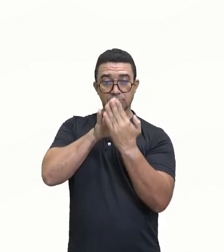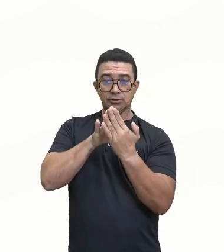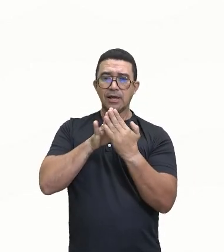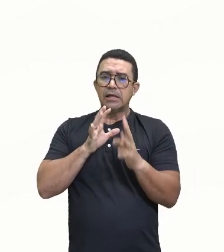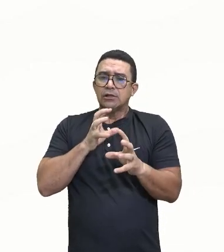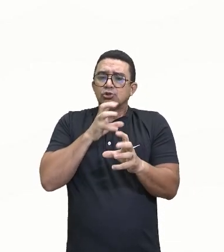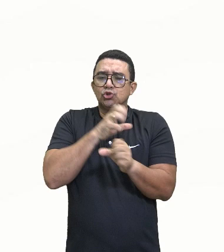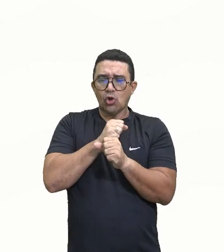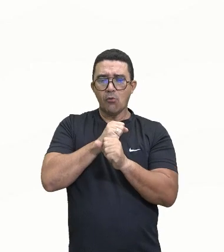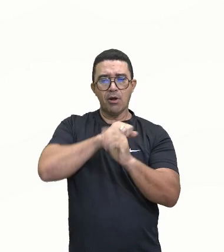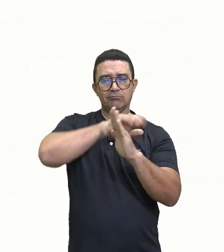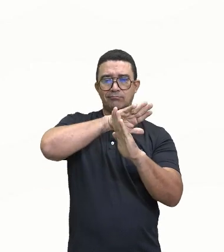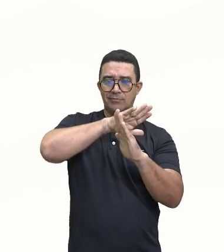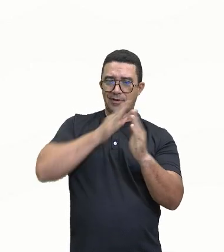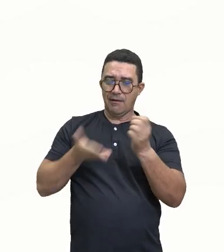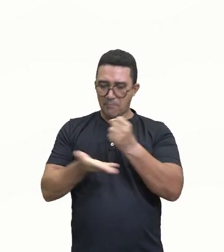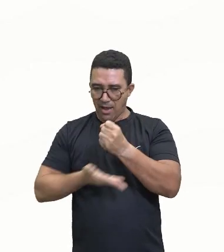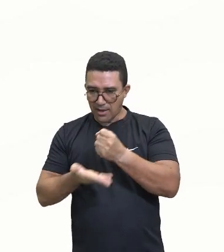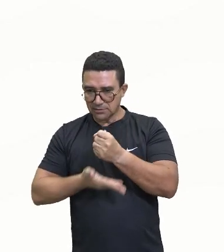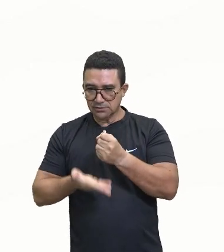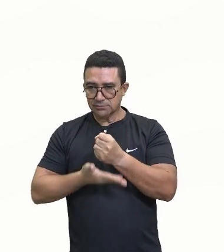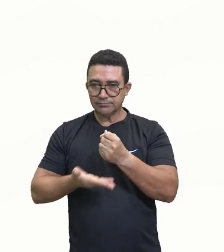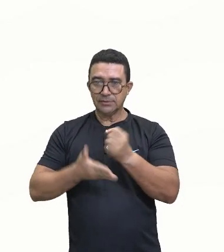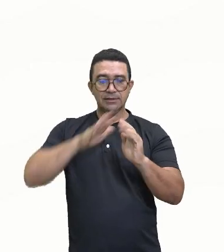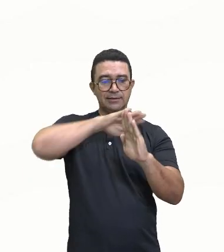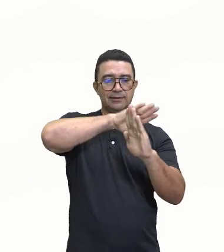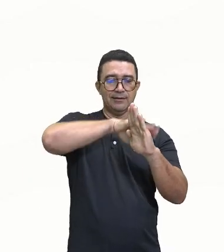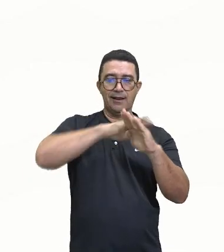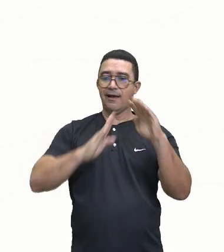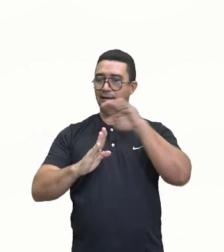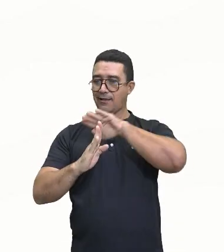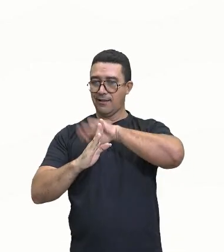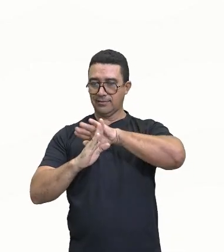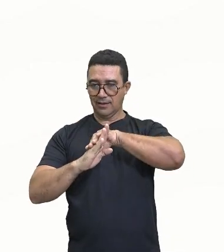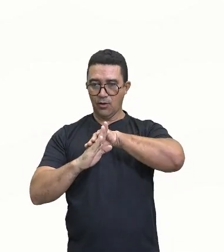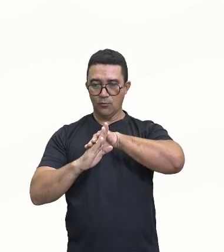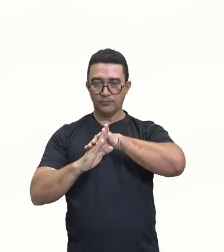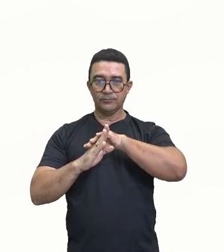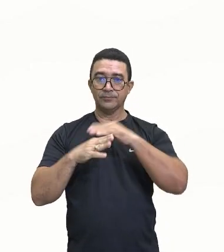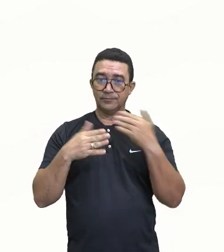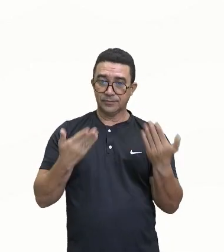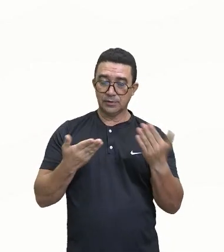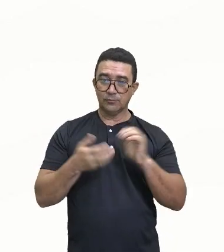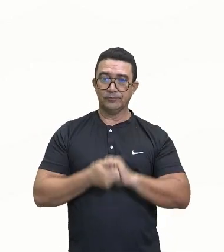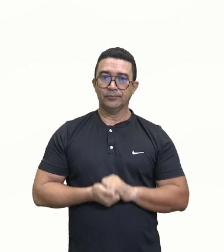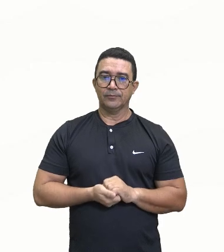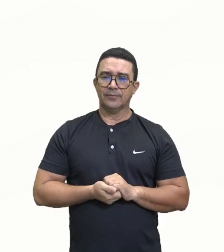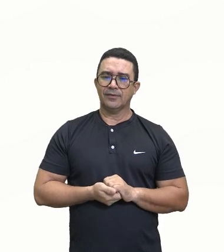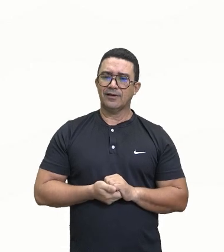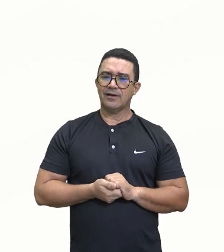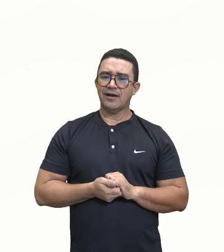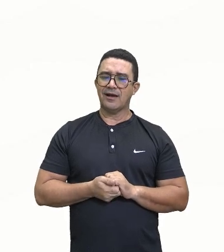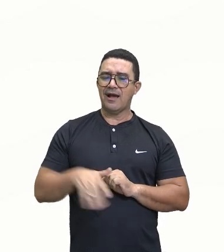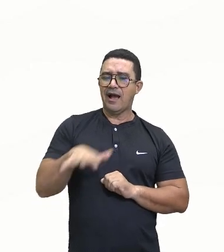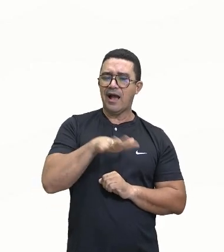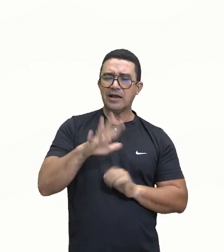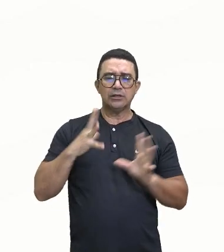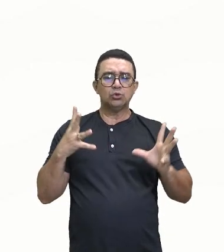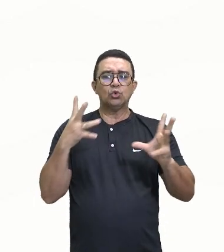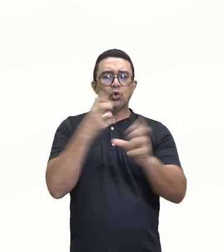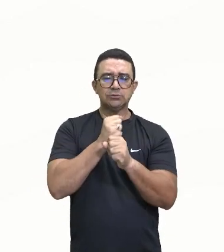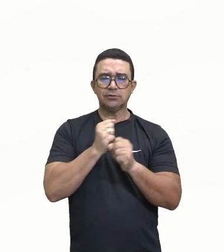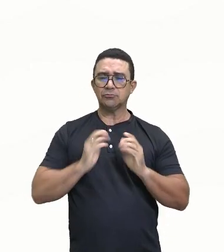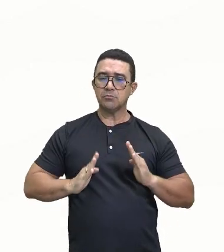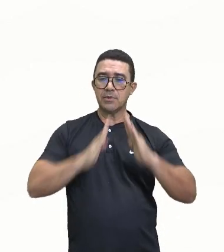soma das áreas da base e da lateral da pirâmide. Sendo assim, a área total de uma pirâmide